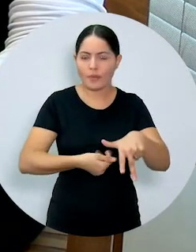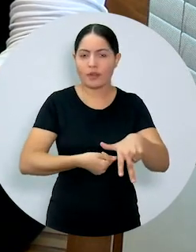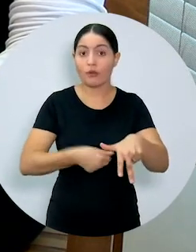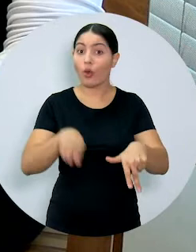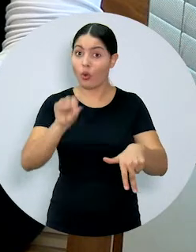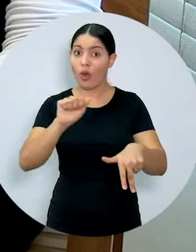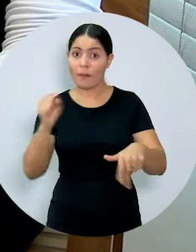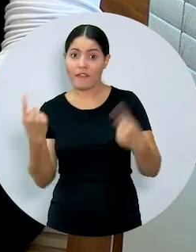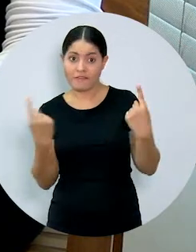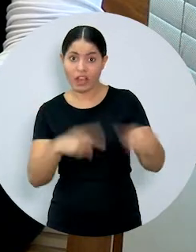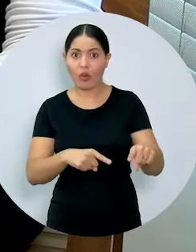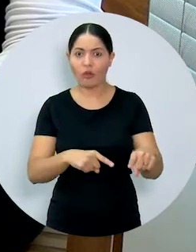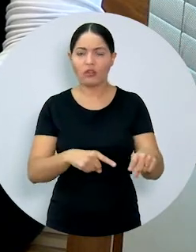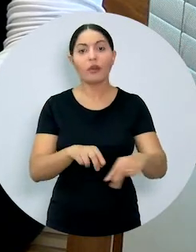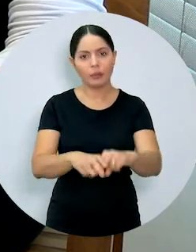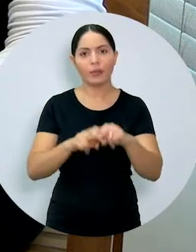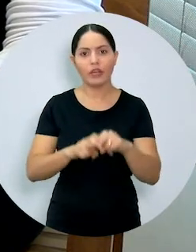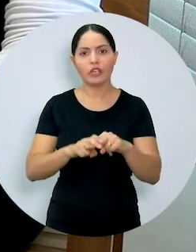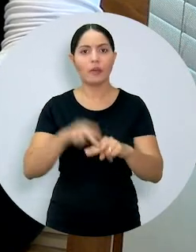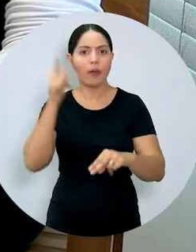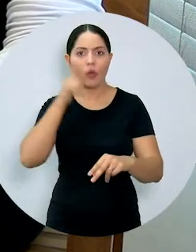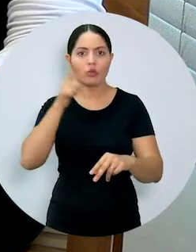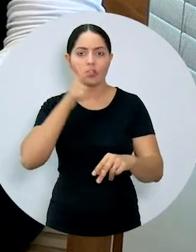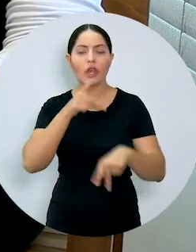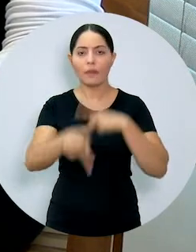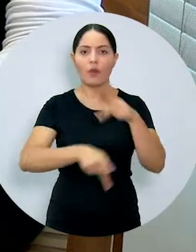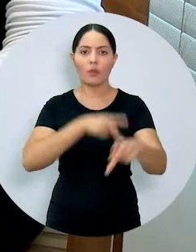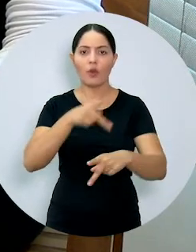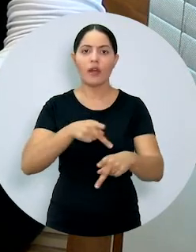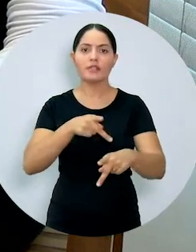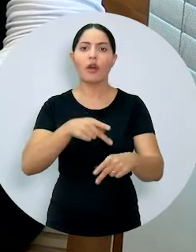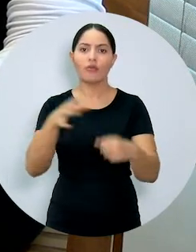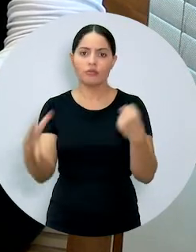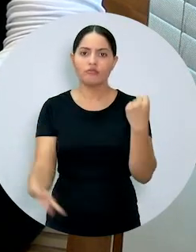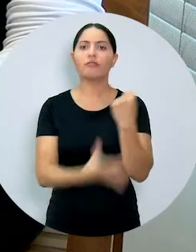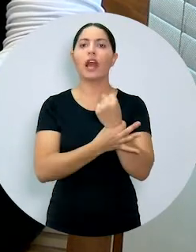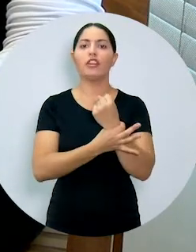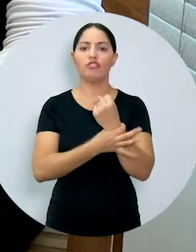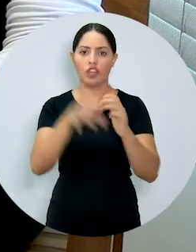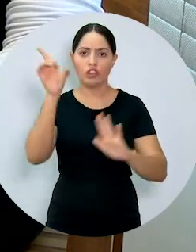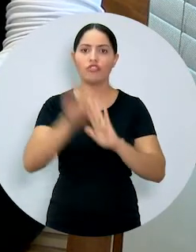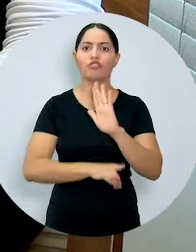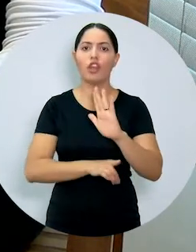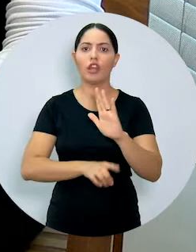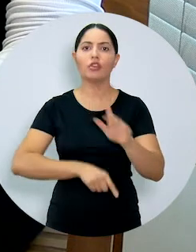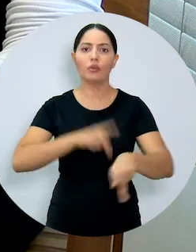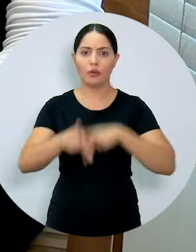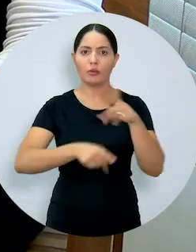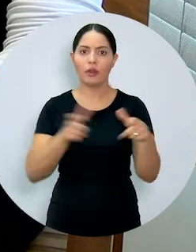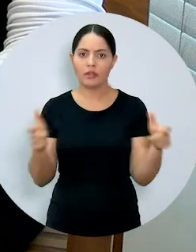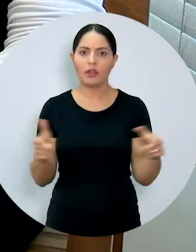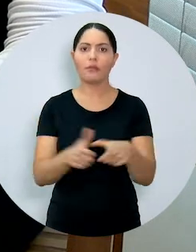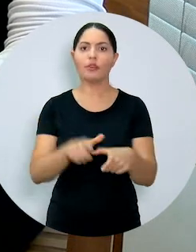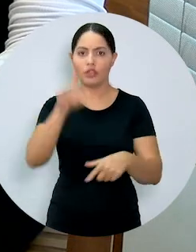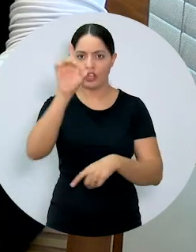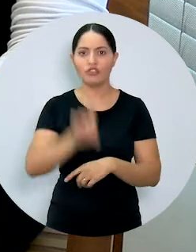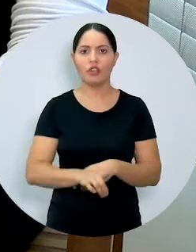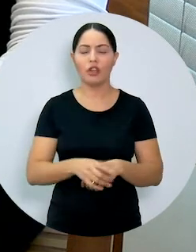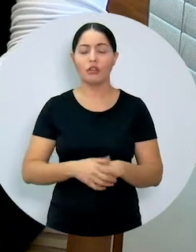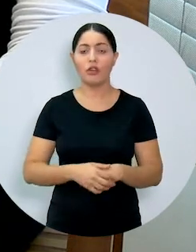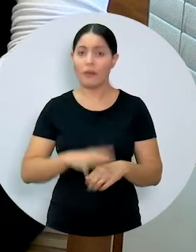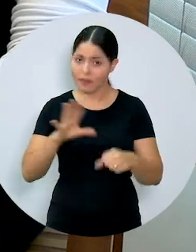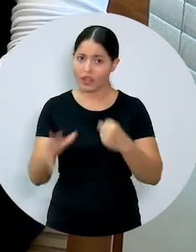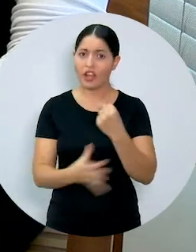Advogados é para isso que existe a Ordem dos Advogados, para a garantia do cidadão, para a garantia das minorias, para a garantia de que os